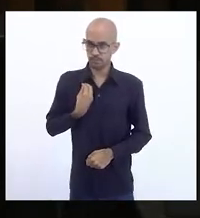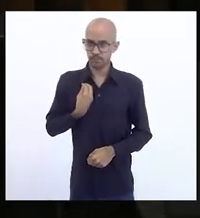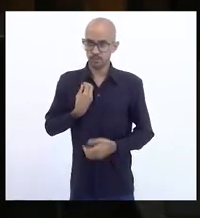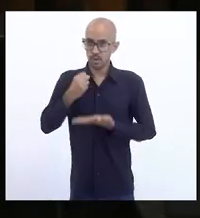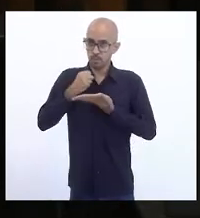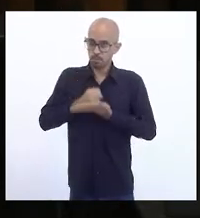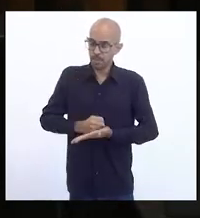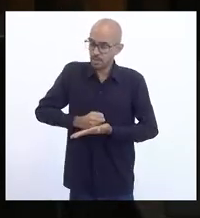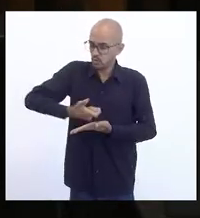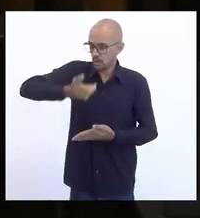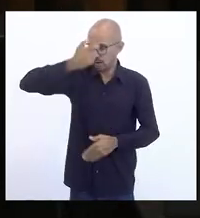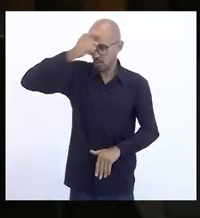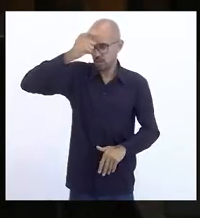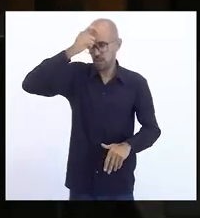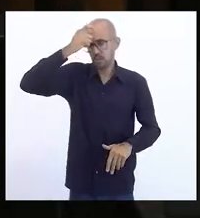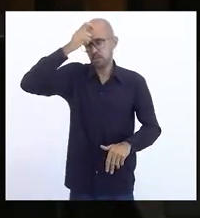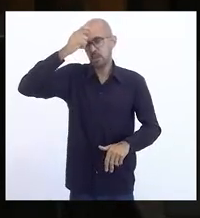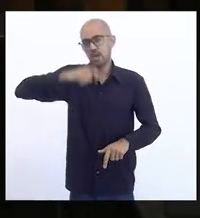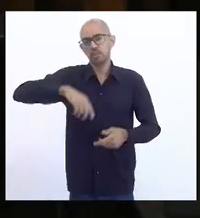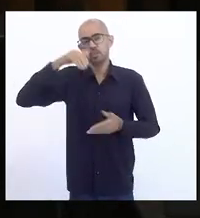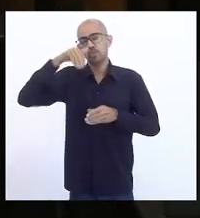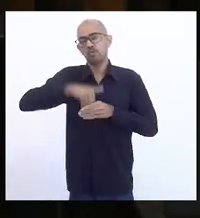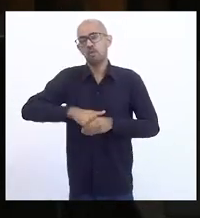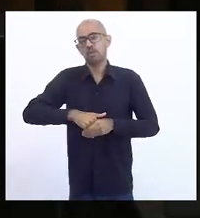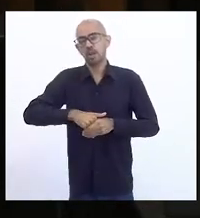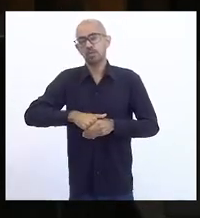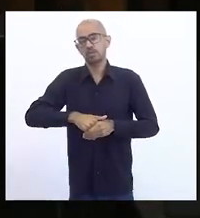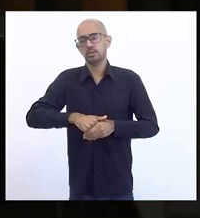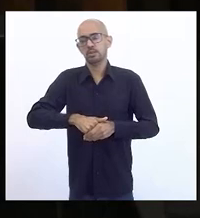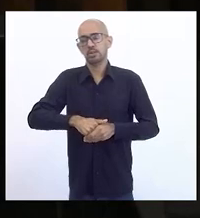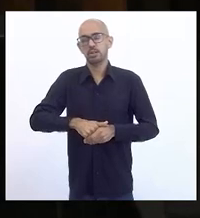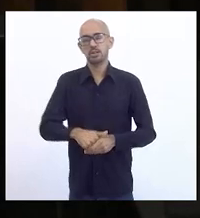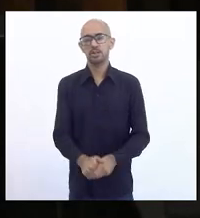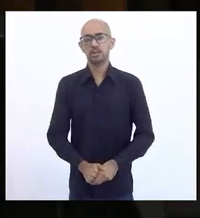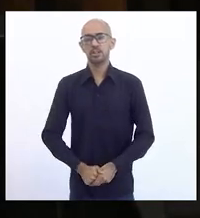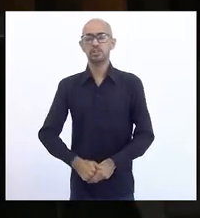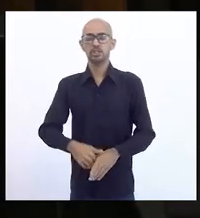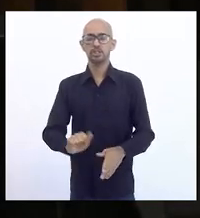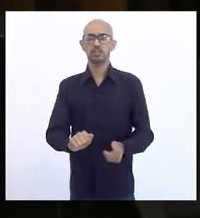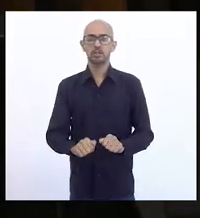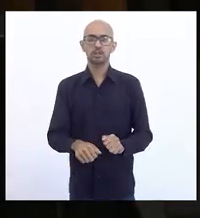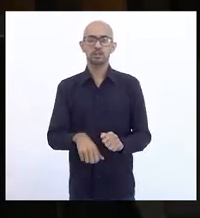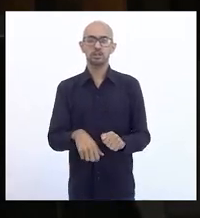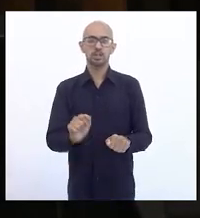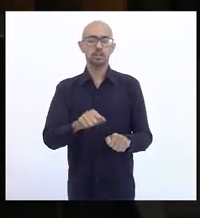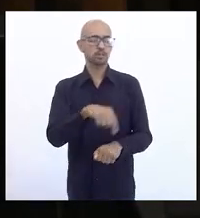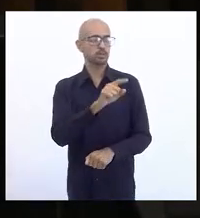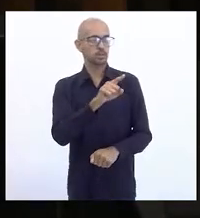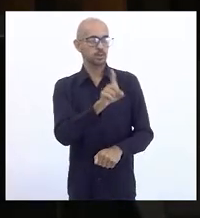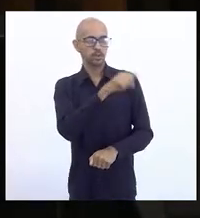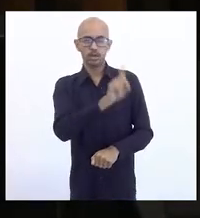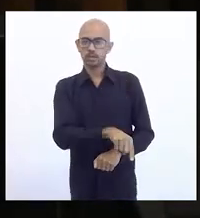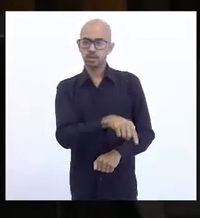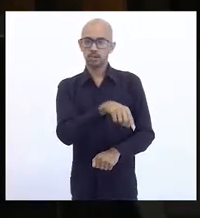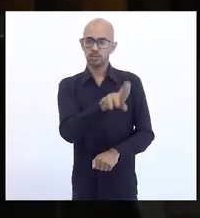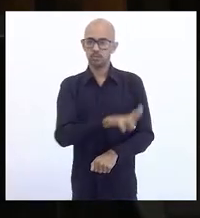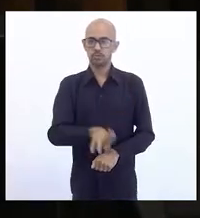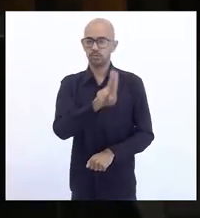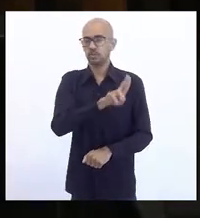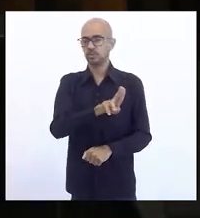peso na consciência de ter votado pela extinção de uma universidade. Posso